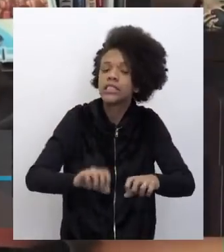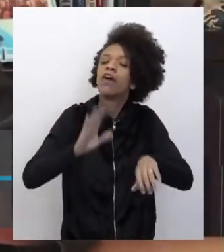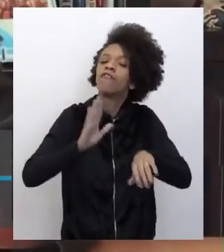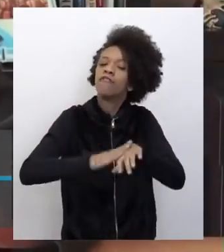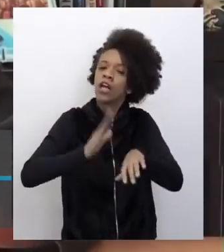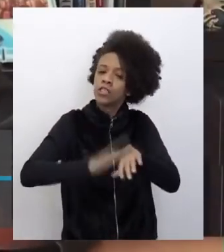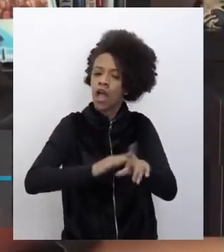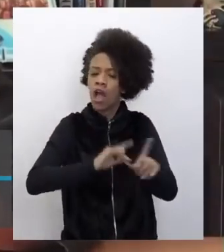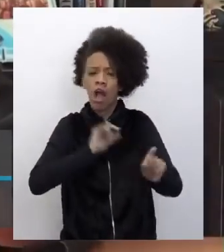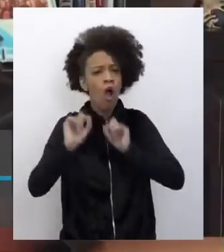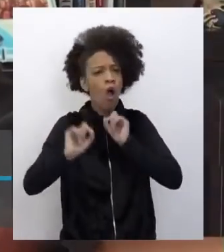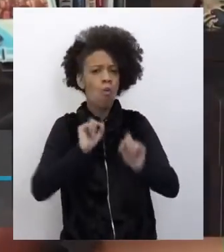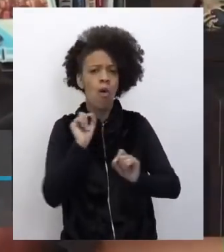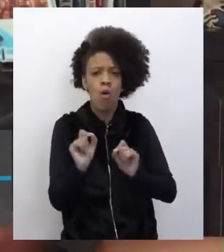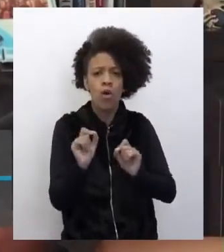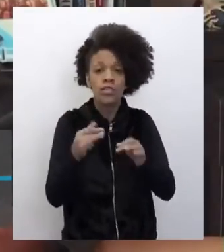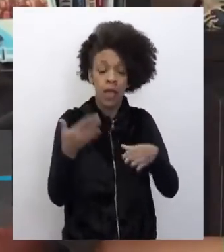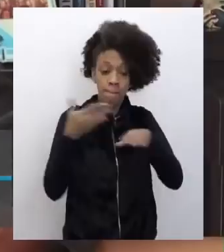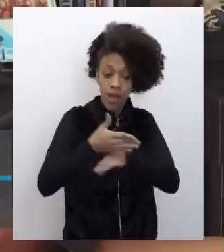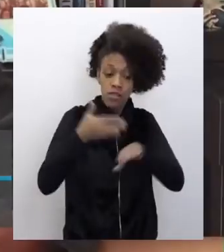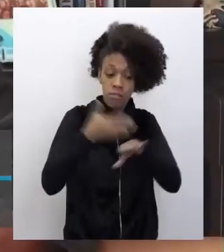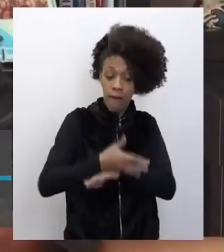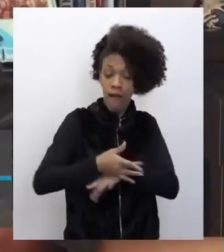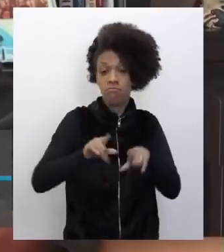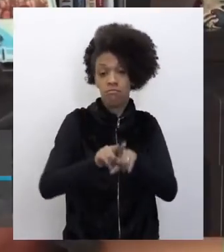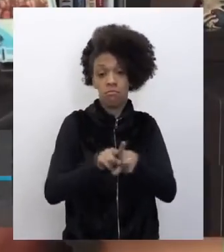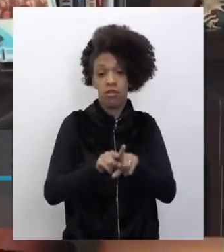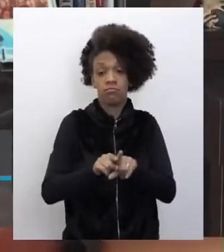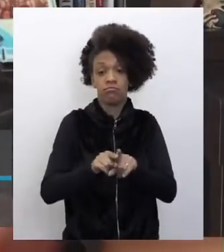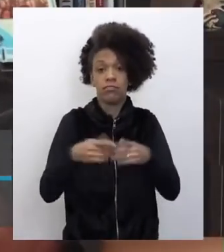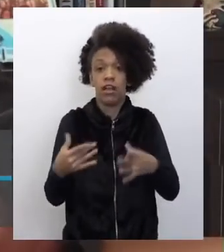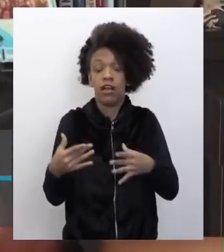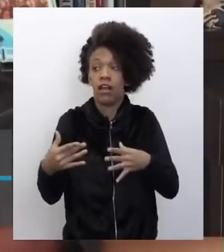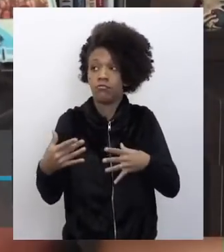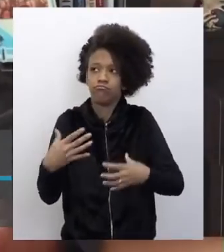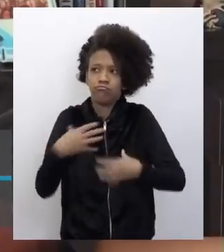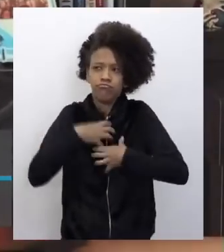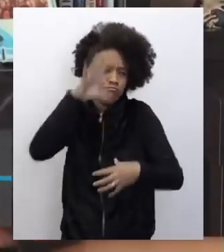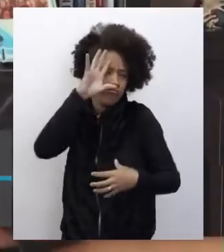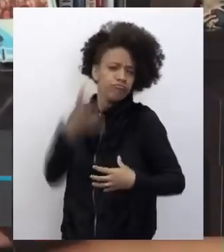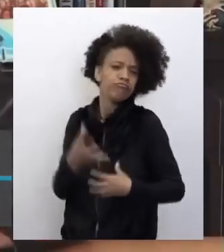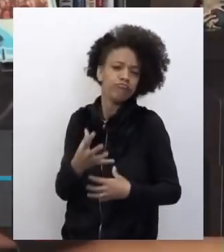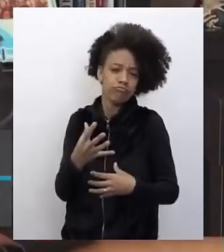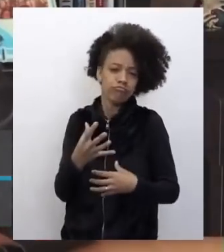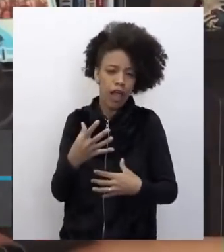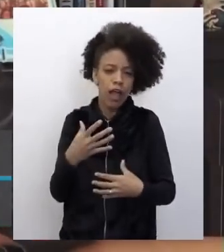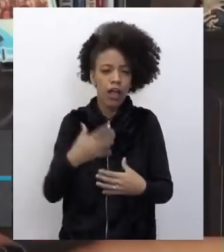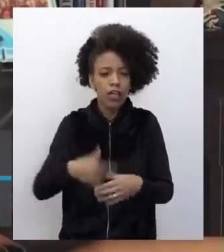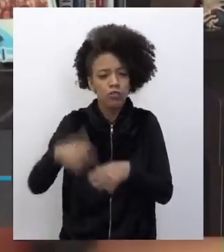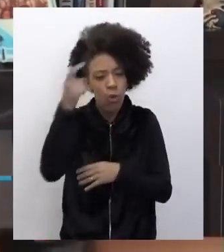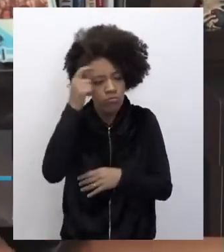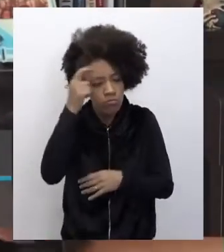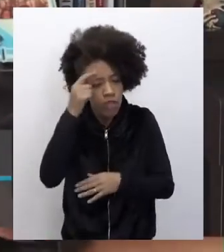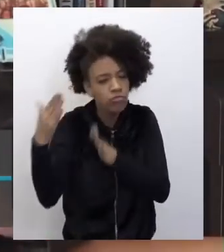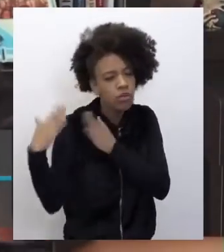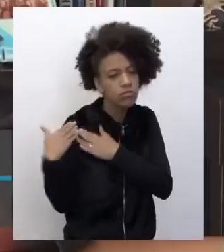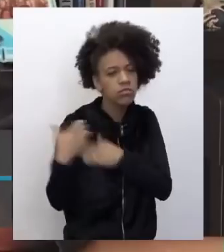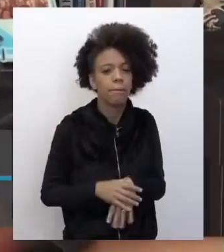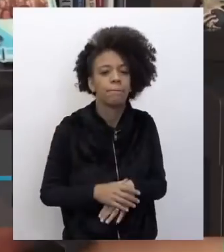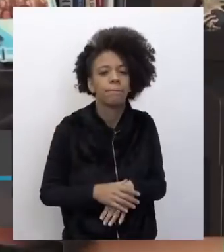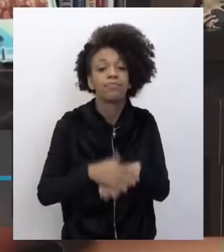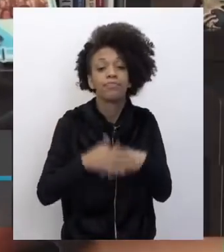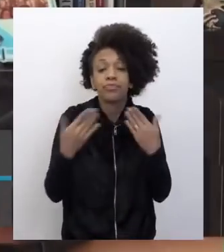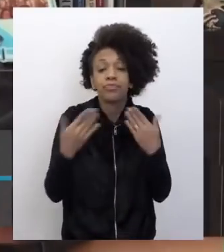de alguma forma e participar das tomadas de decisões que nos afetam de uma forma consciente e responsável. Sobre